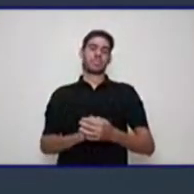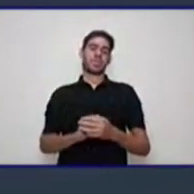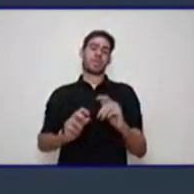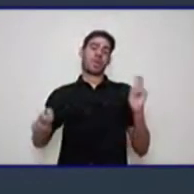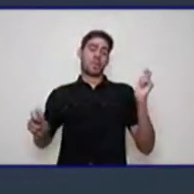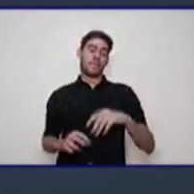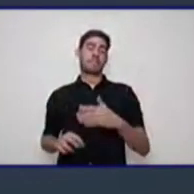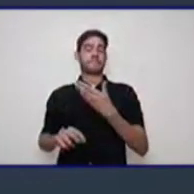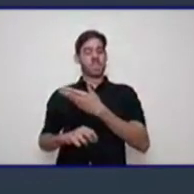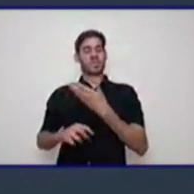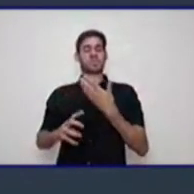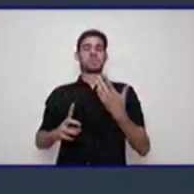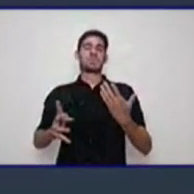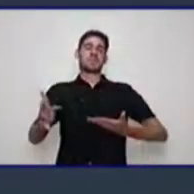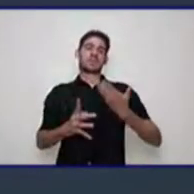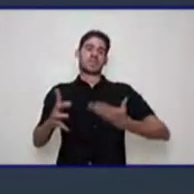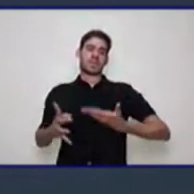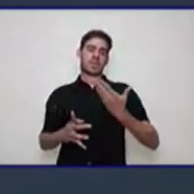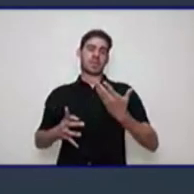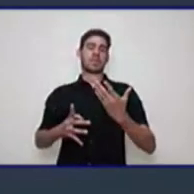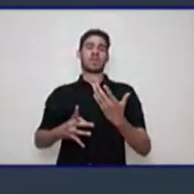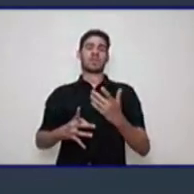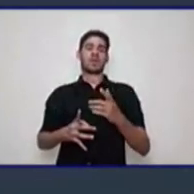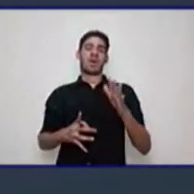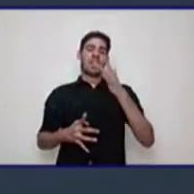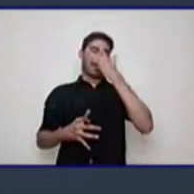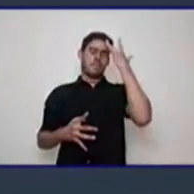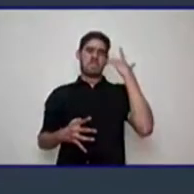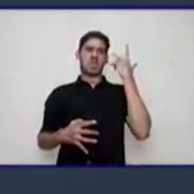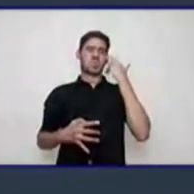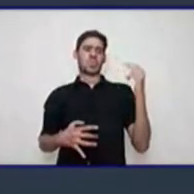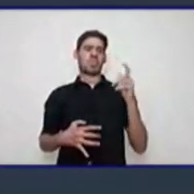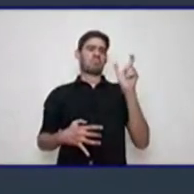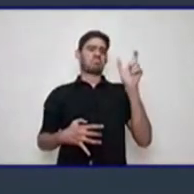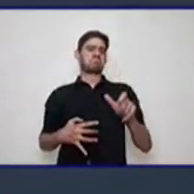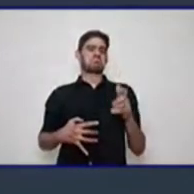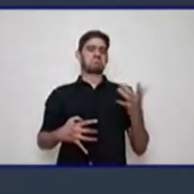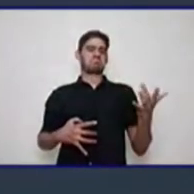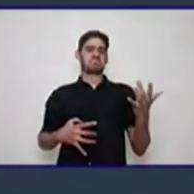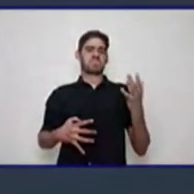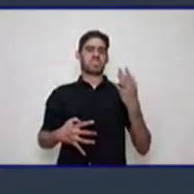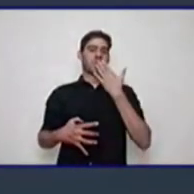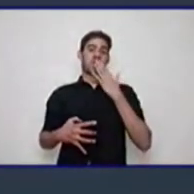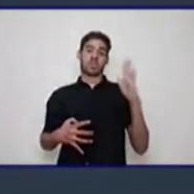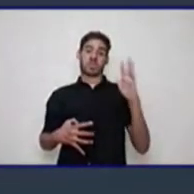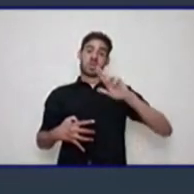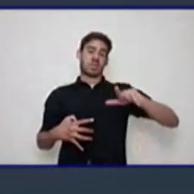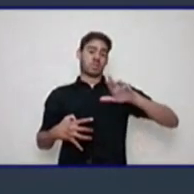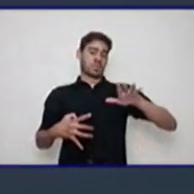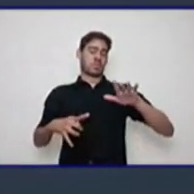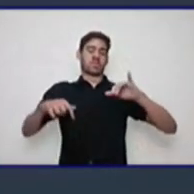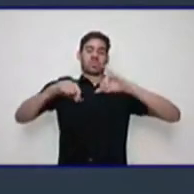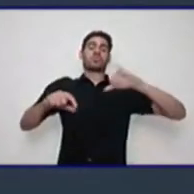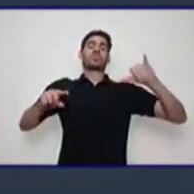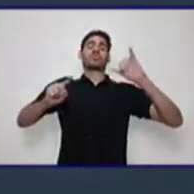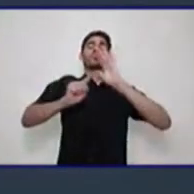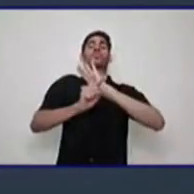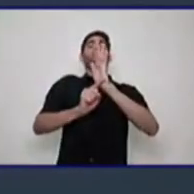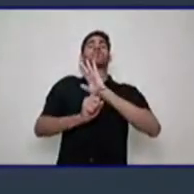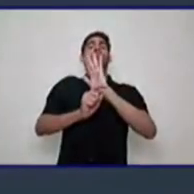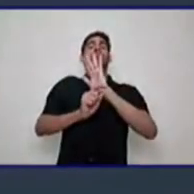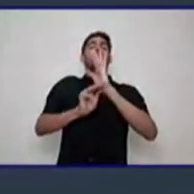aqui tratada, um cidadão comum, não um candidato, divulgou vídeo em